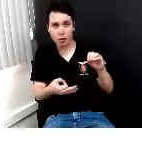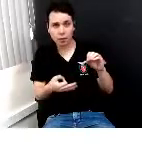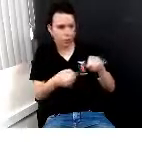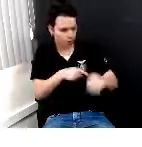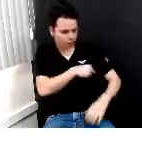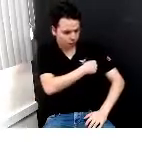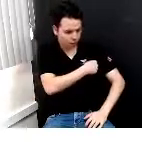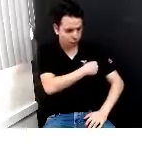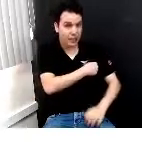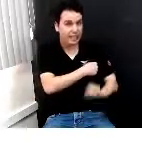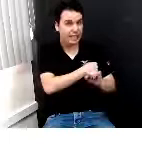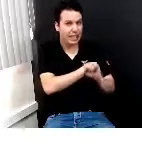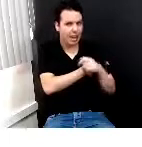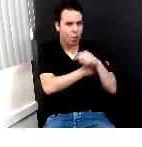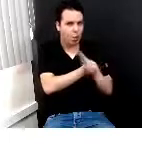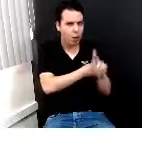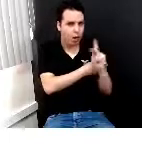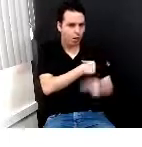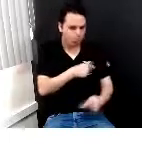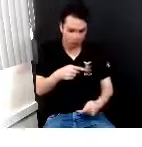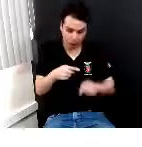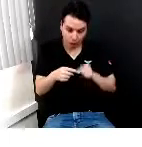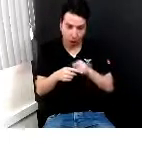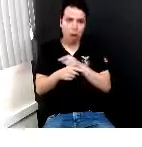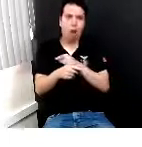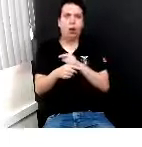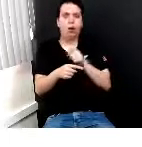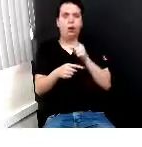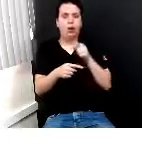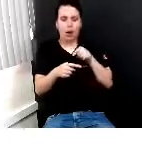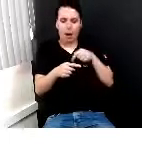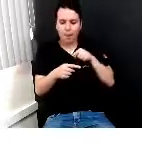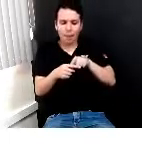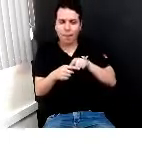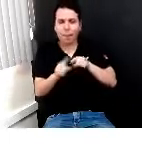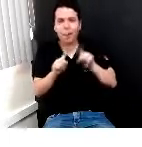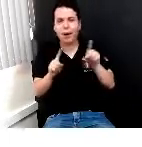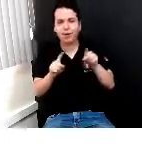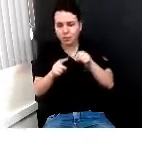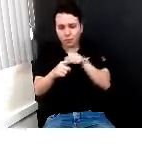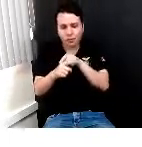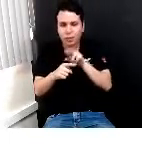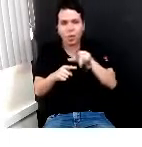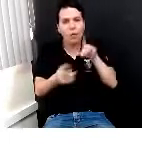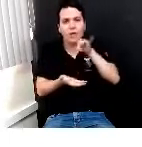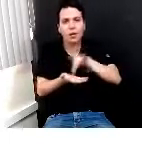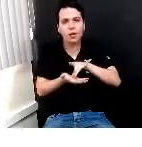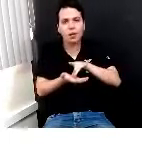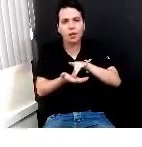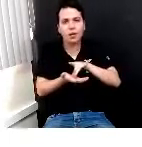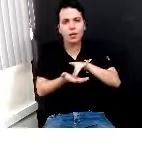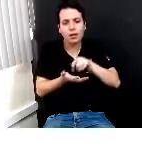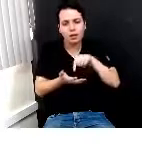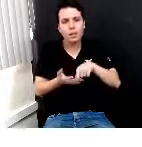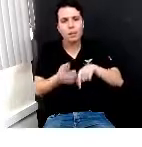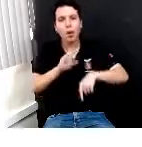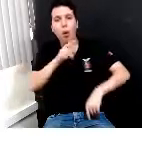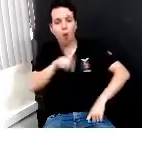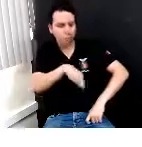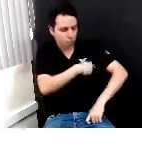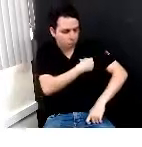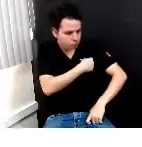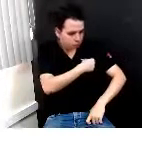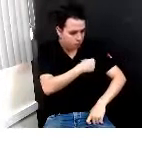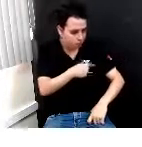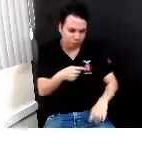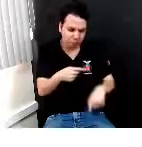apresentada pode refletir uma situação que não condiz com o estado febril da pessoa. Eventualmente, ela tem febre e a medida que o termômetro apresenta é outra.